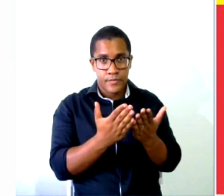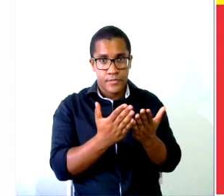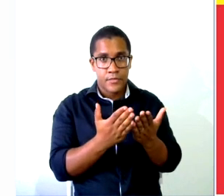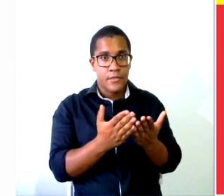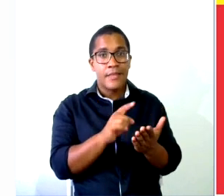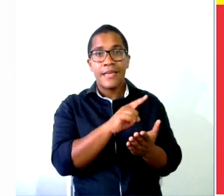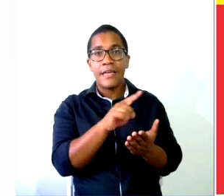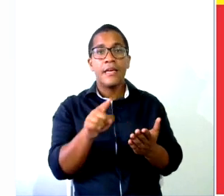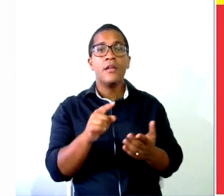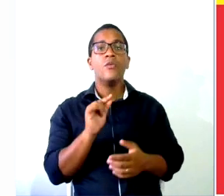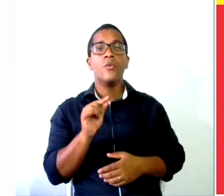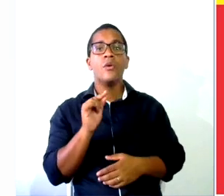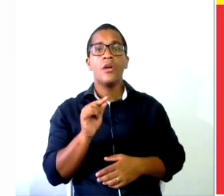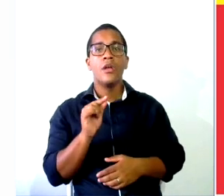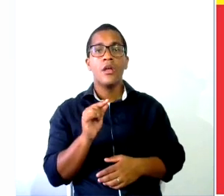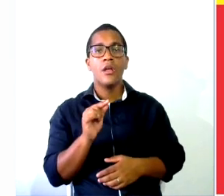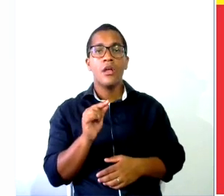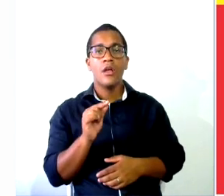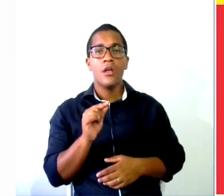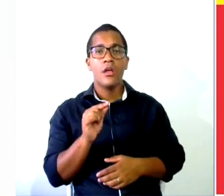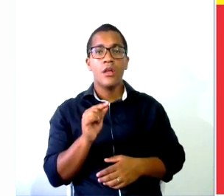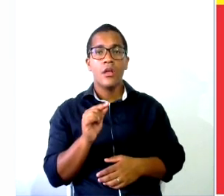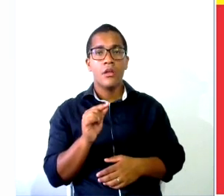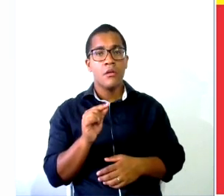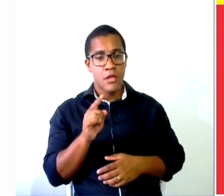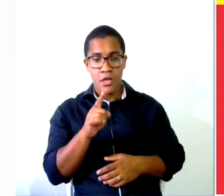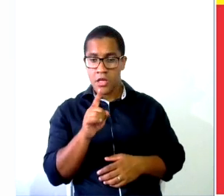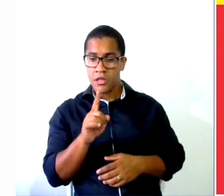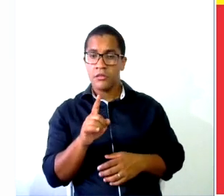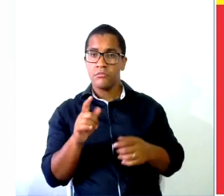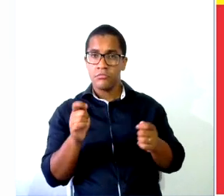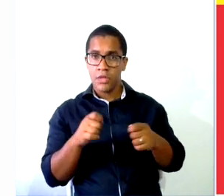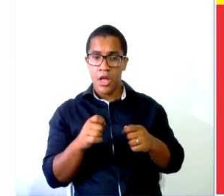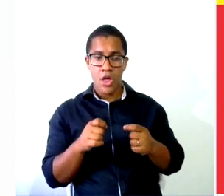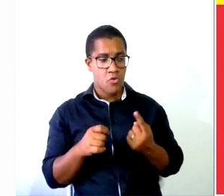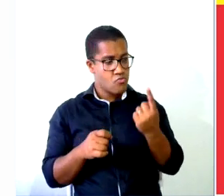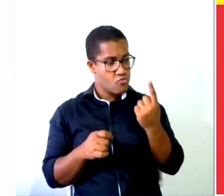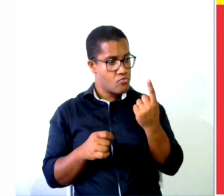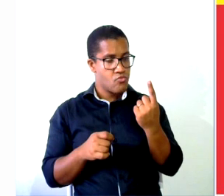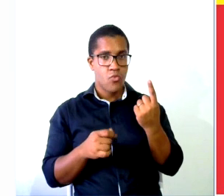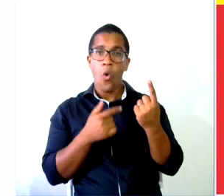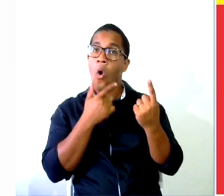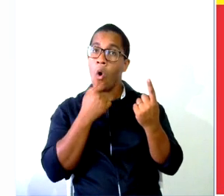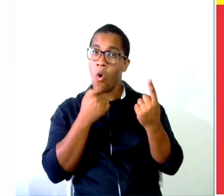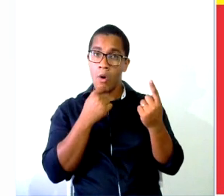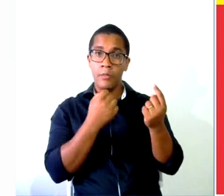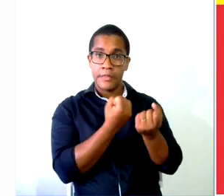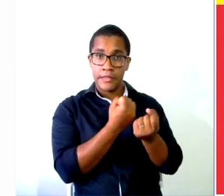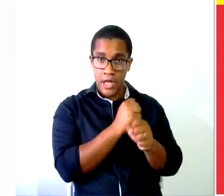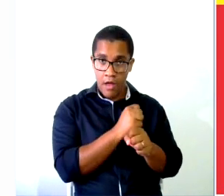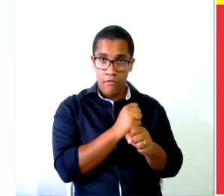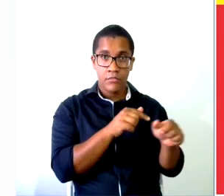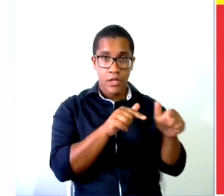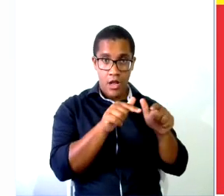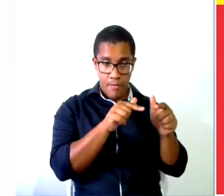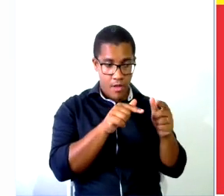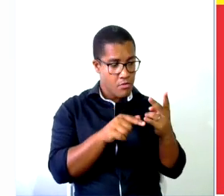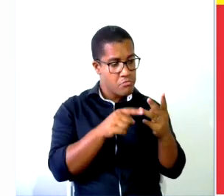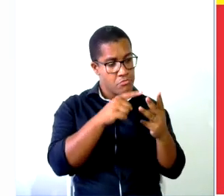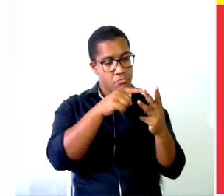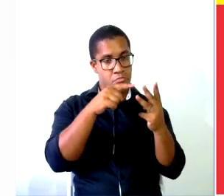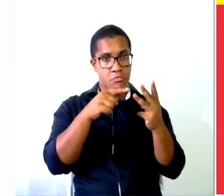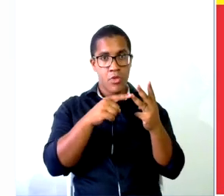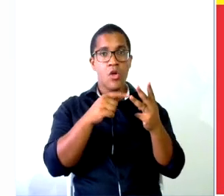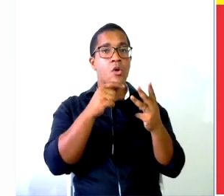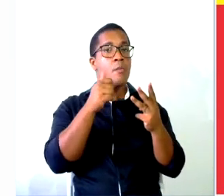pobres tinham menos um servo e 2 servas.